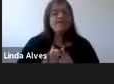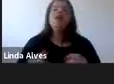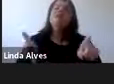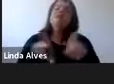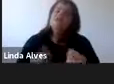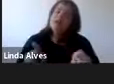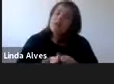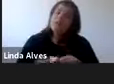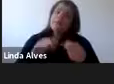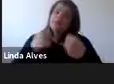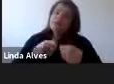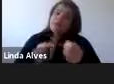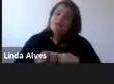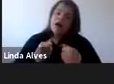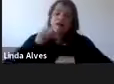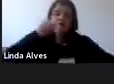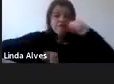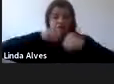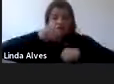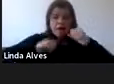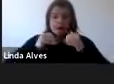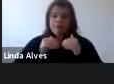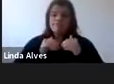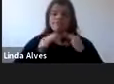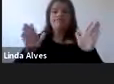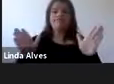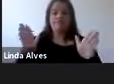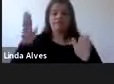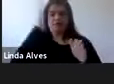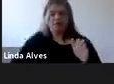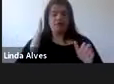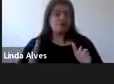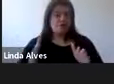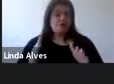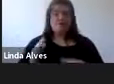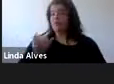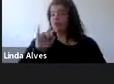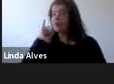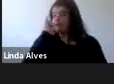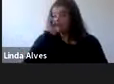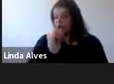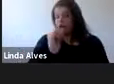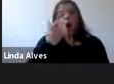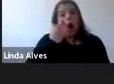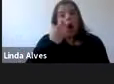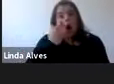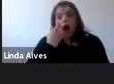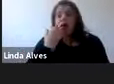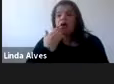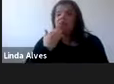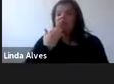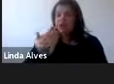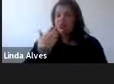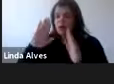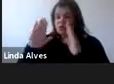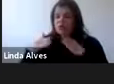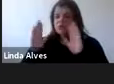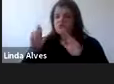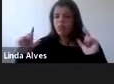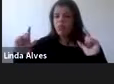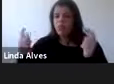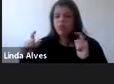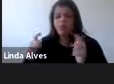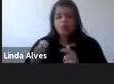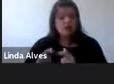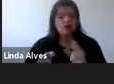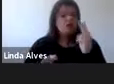manter as fábricas abertas no Brasil. Porque o que a empresa está dizendo é o seguinte, olha, com essa demanda de produção que temos, 2 fábricas